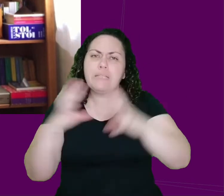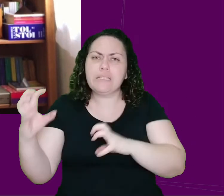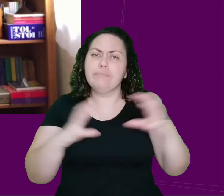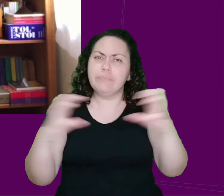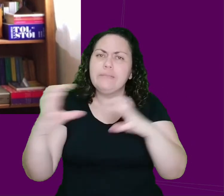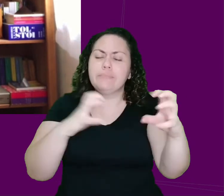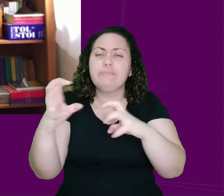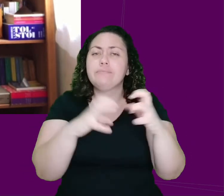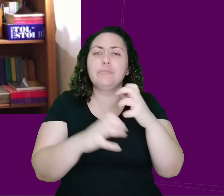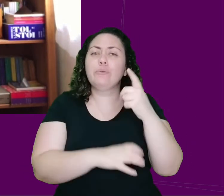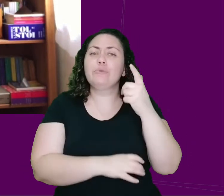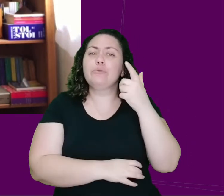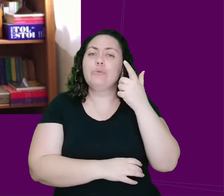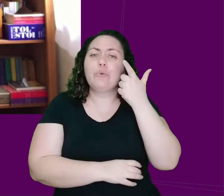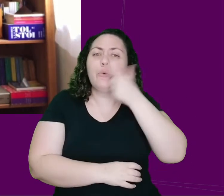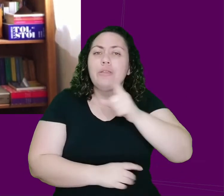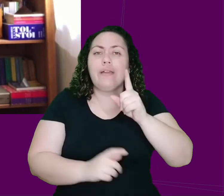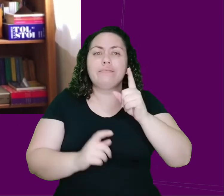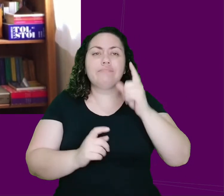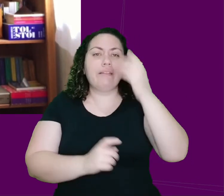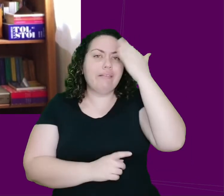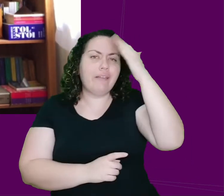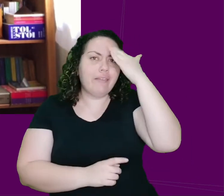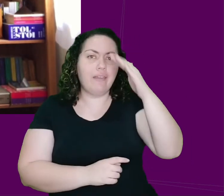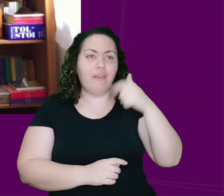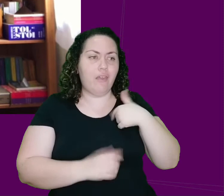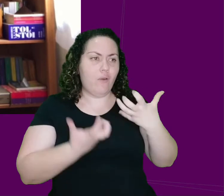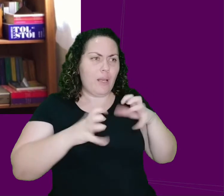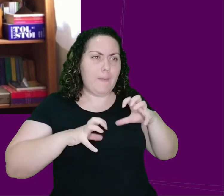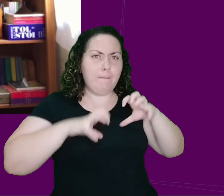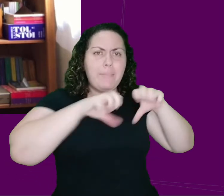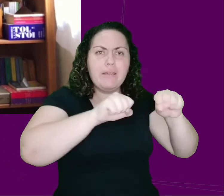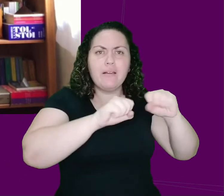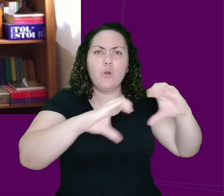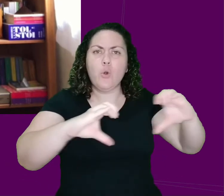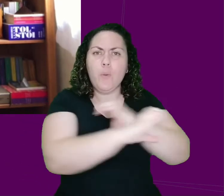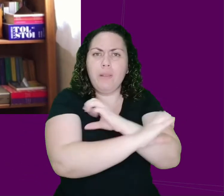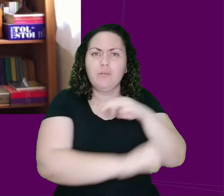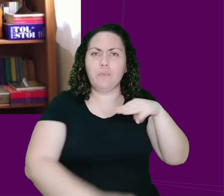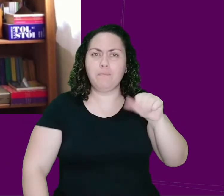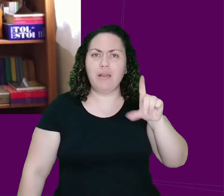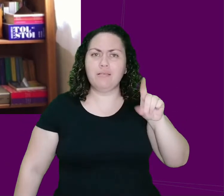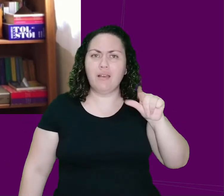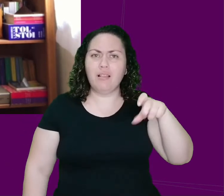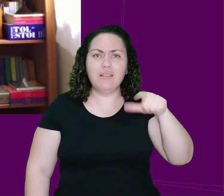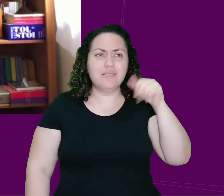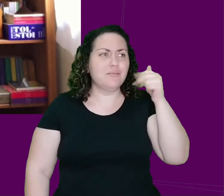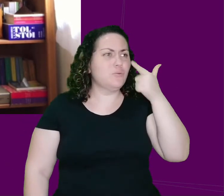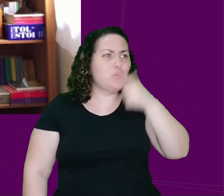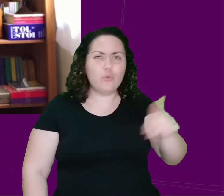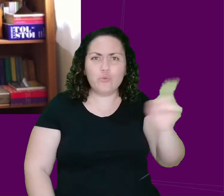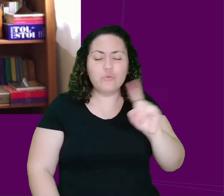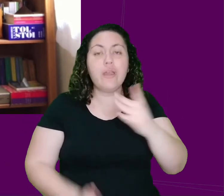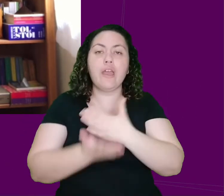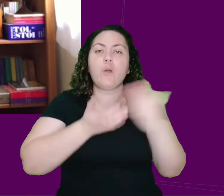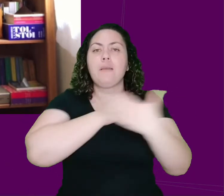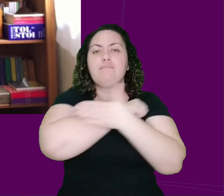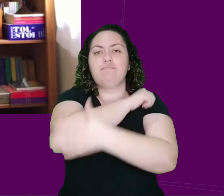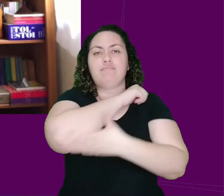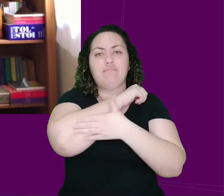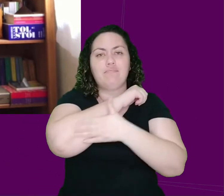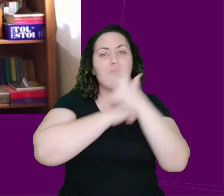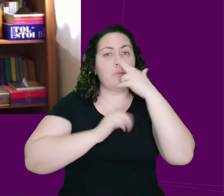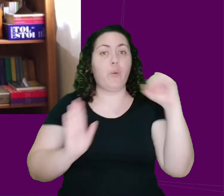de entender e, portanto, de possuir completamente Madalena conduz Paulo Honório a um ciúme obsessivo, marca possível